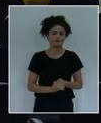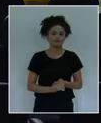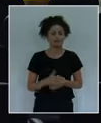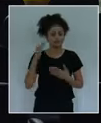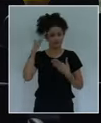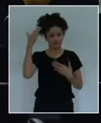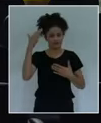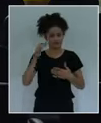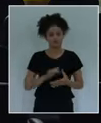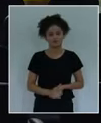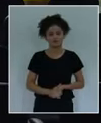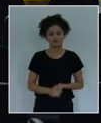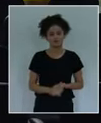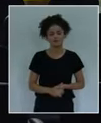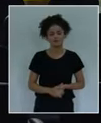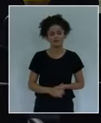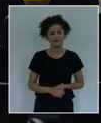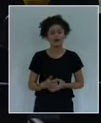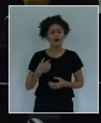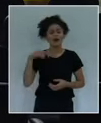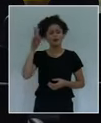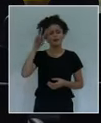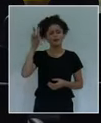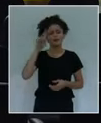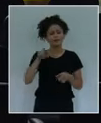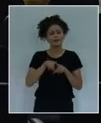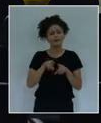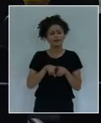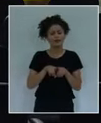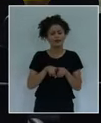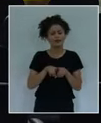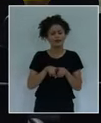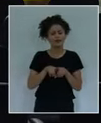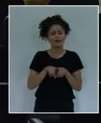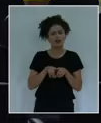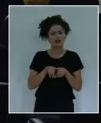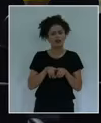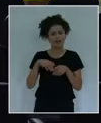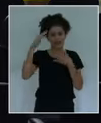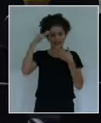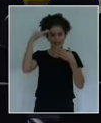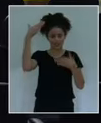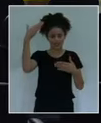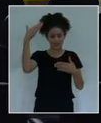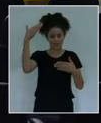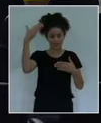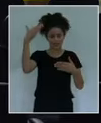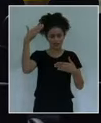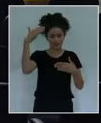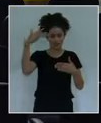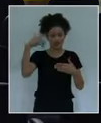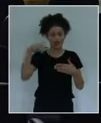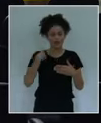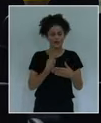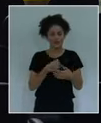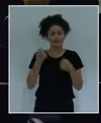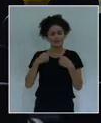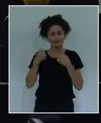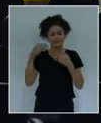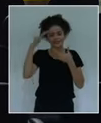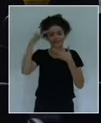o que eu também lembrei de um episódio aqui, você está falando em agradecer, nós temos que agradecer, é toda a equipe mesmo, eu